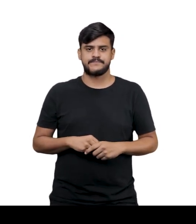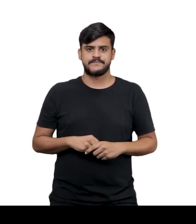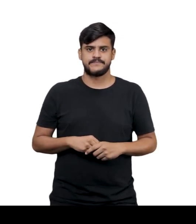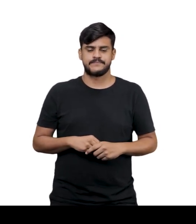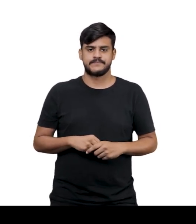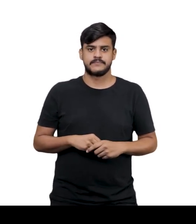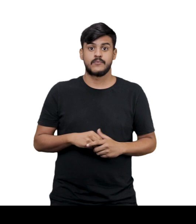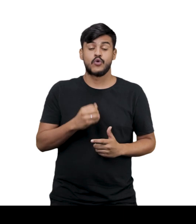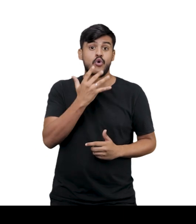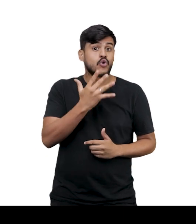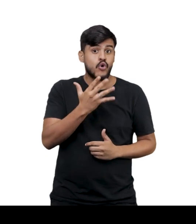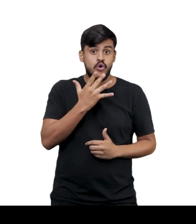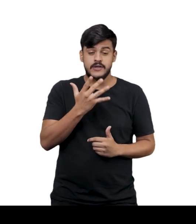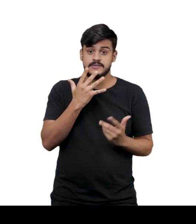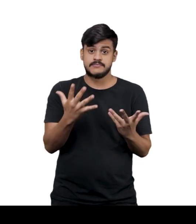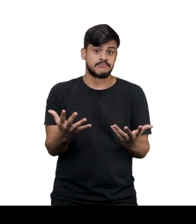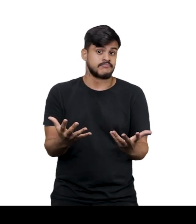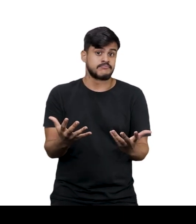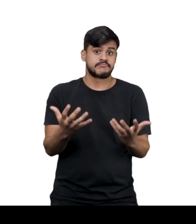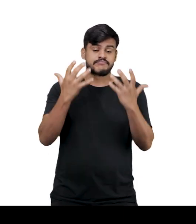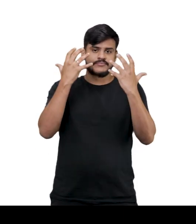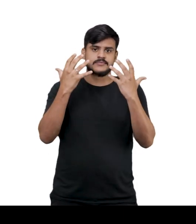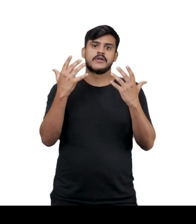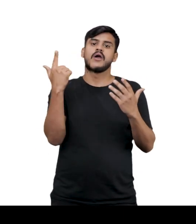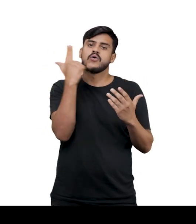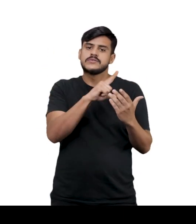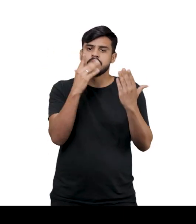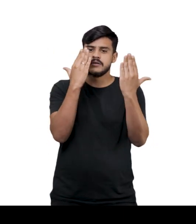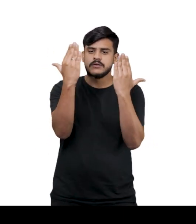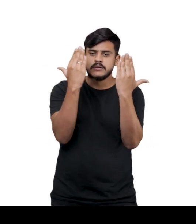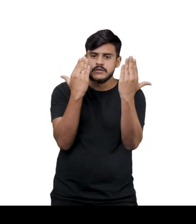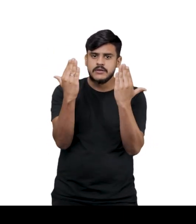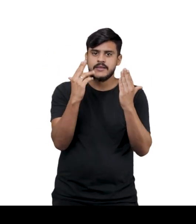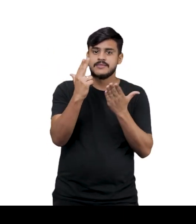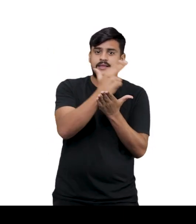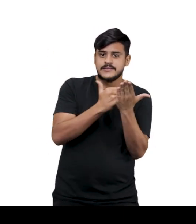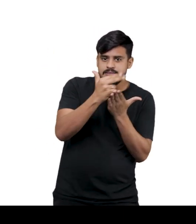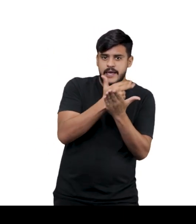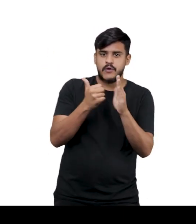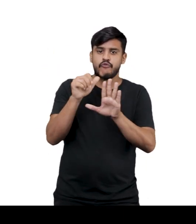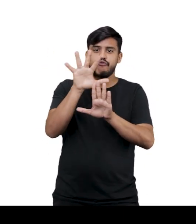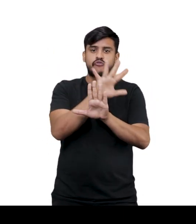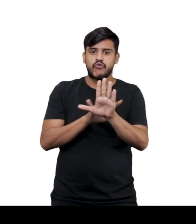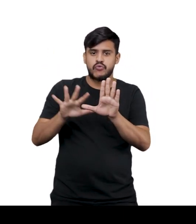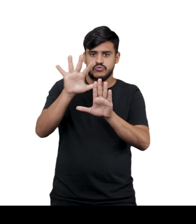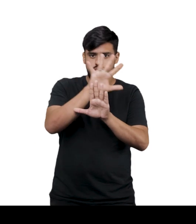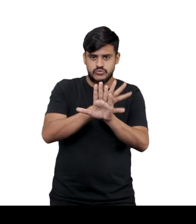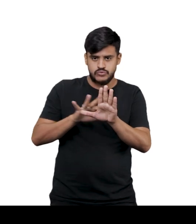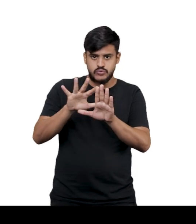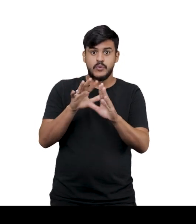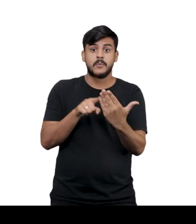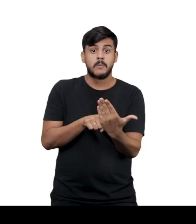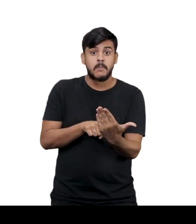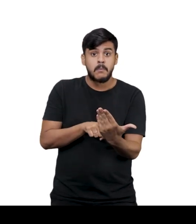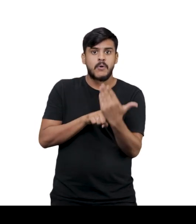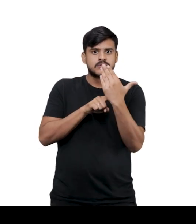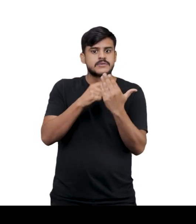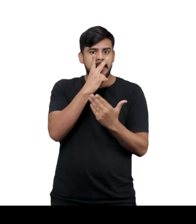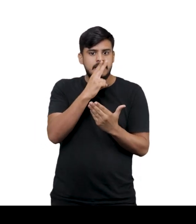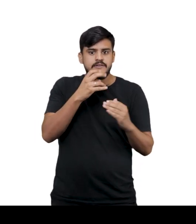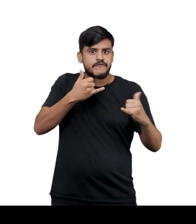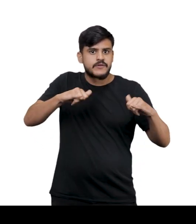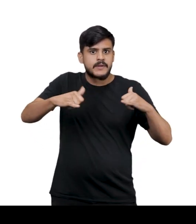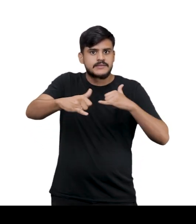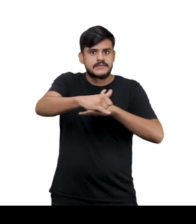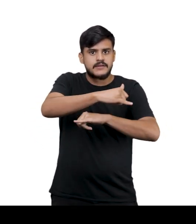fora. A combinação de cores brilhantes gera uma alternância entre figura e fundo,